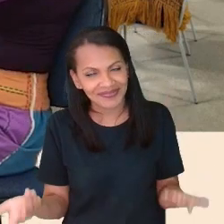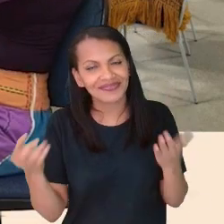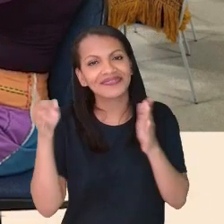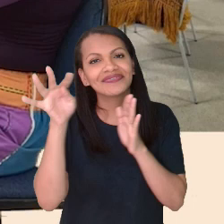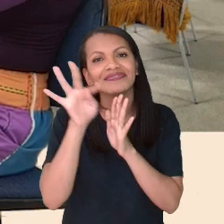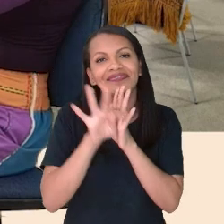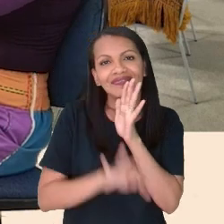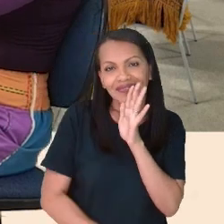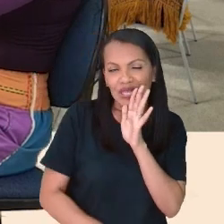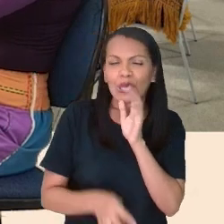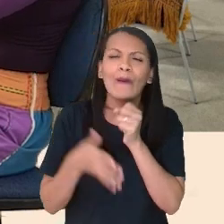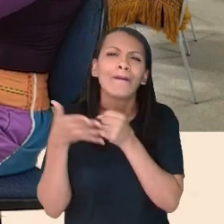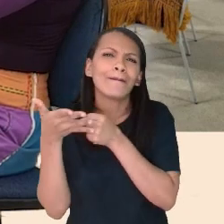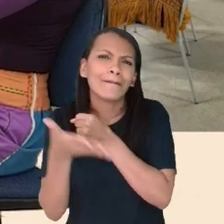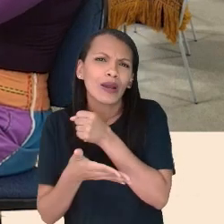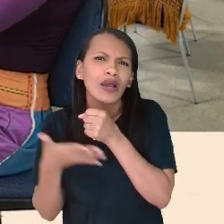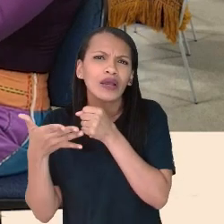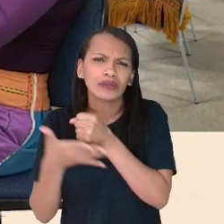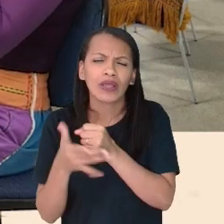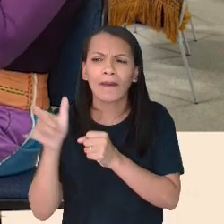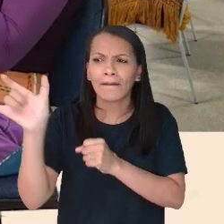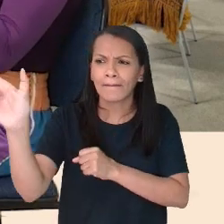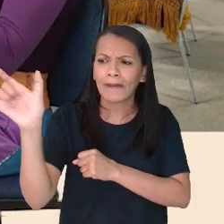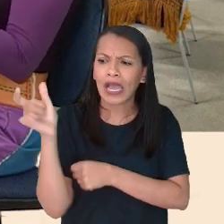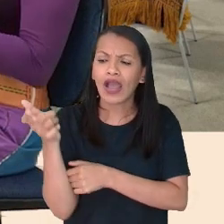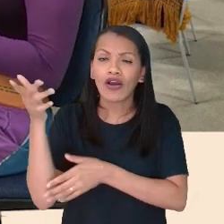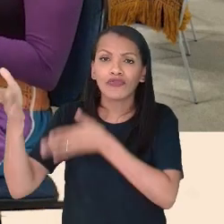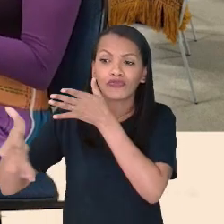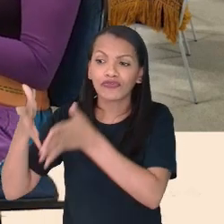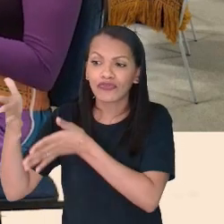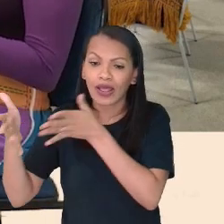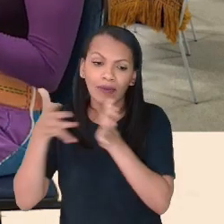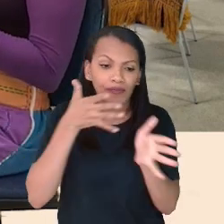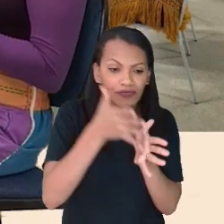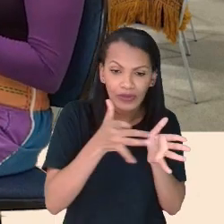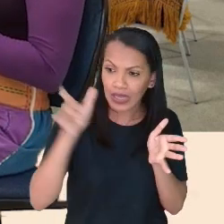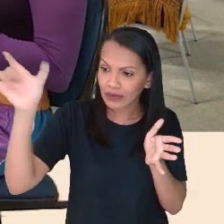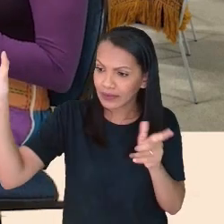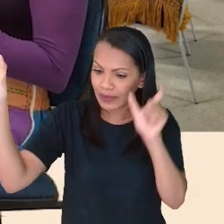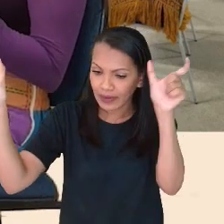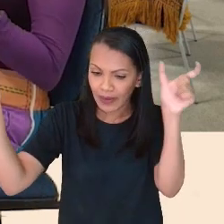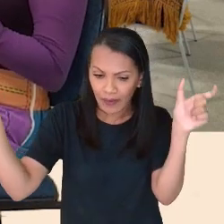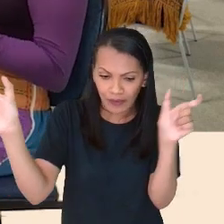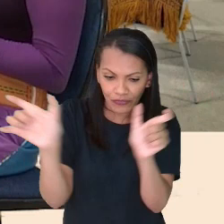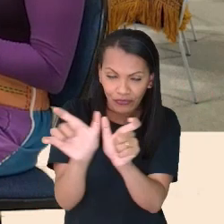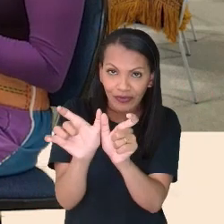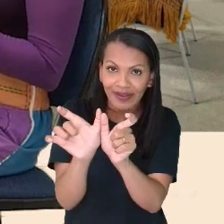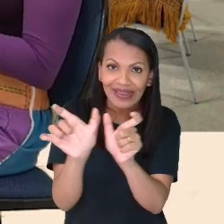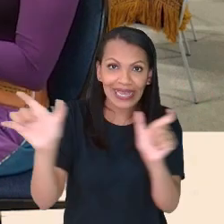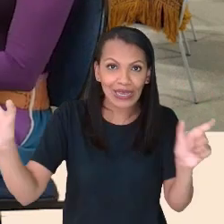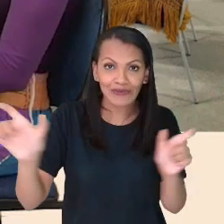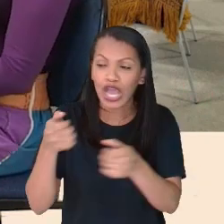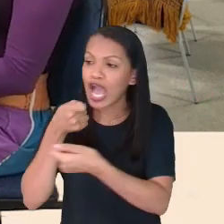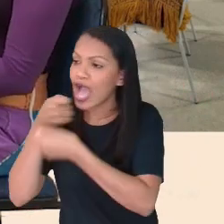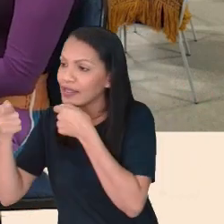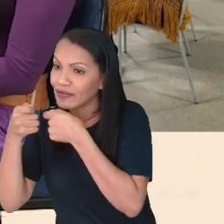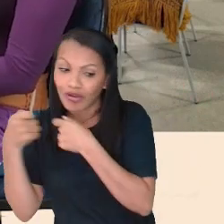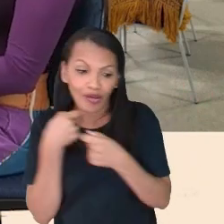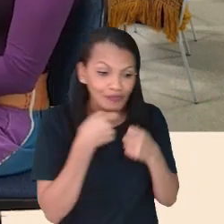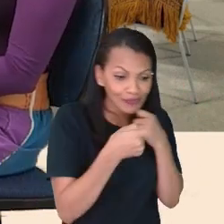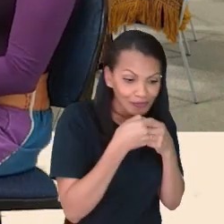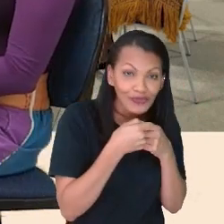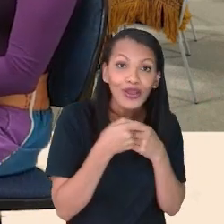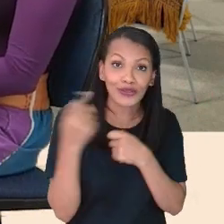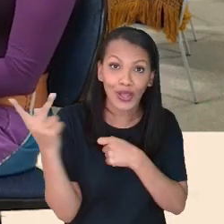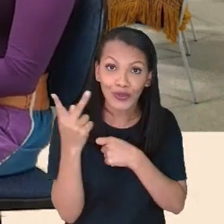ele é basicamente montado com os textos das entrevistas de Dorina e de Nízia.